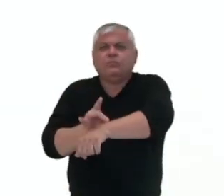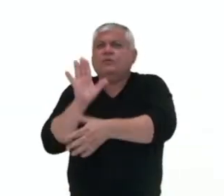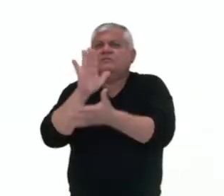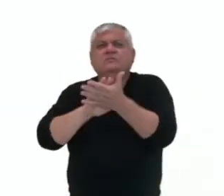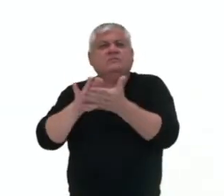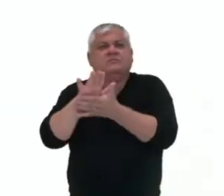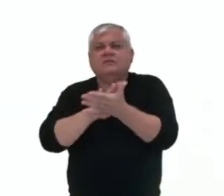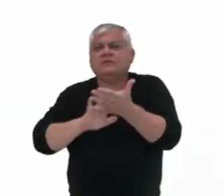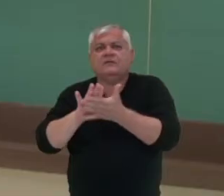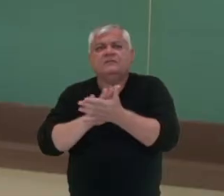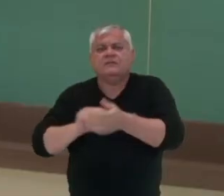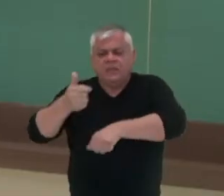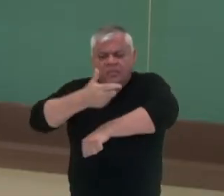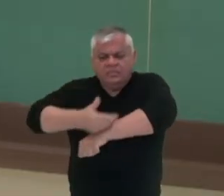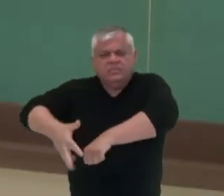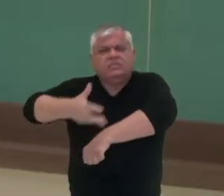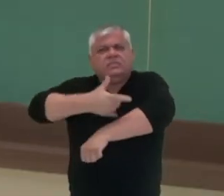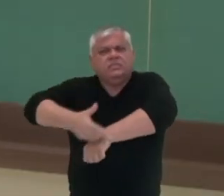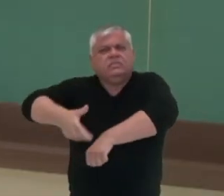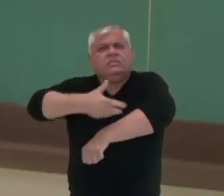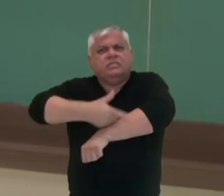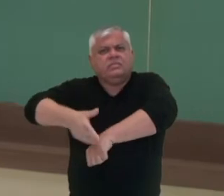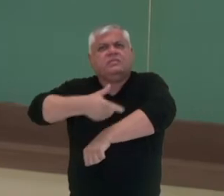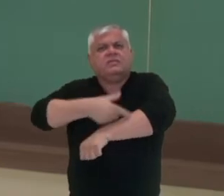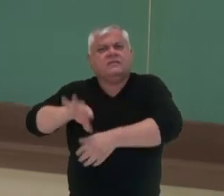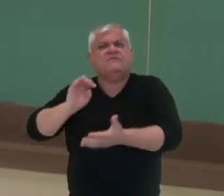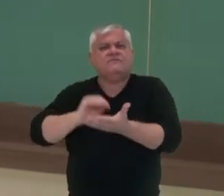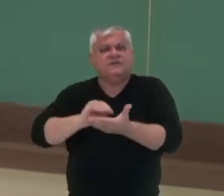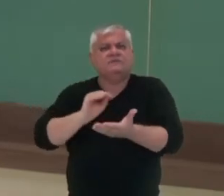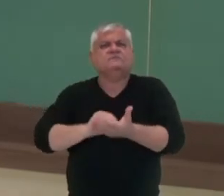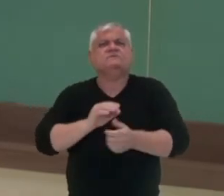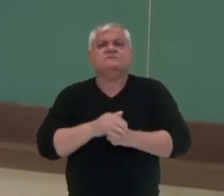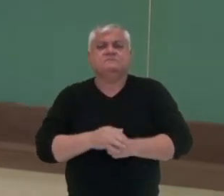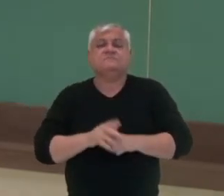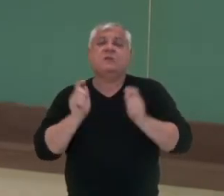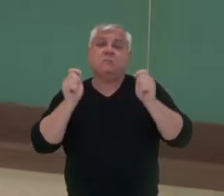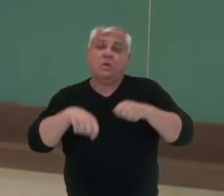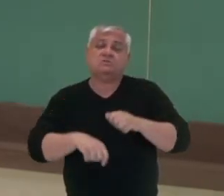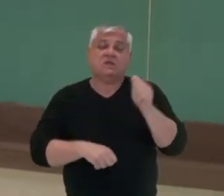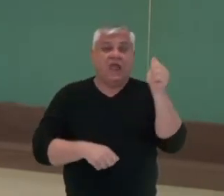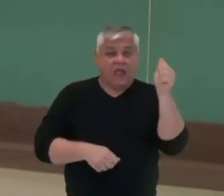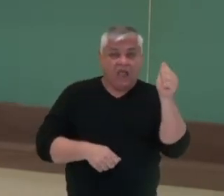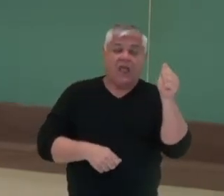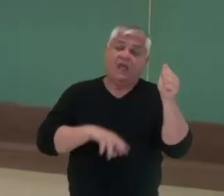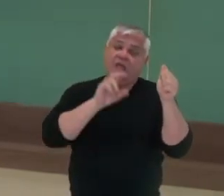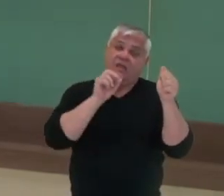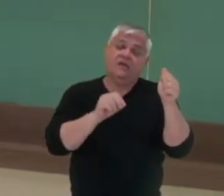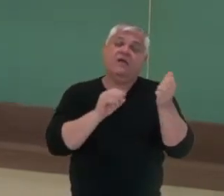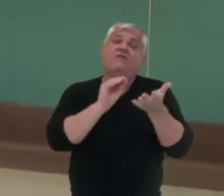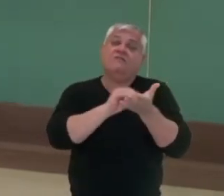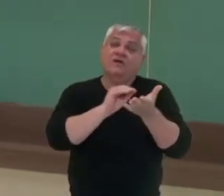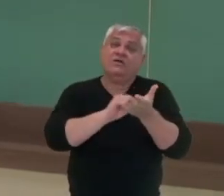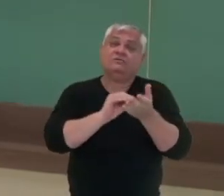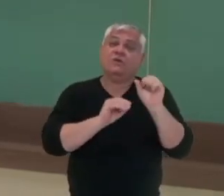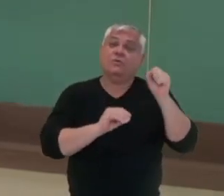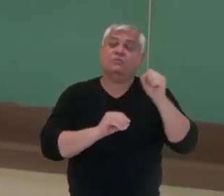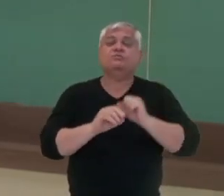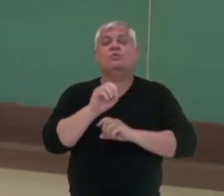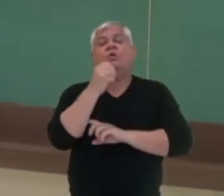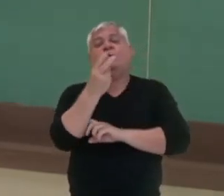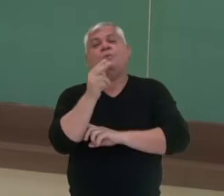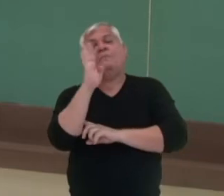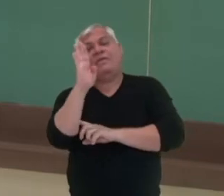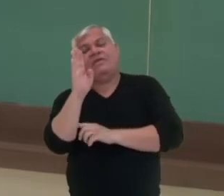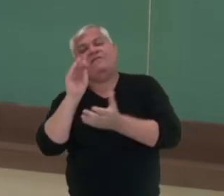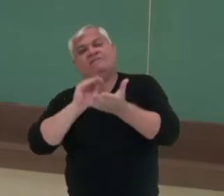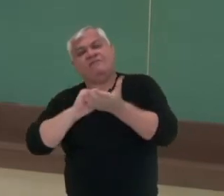coagule. Então, elas têm deficiência nesse fator de coagulação. Pode ser do tipo A, quando ela tem deficiência no fator 8, ou do tipo B, quando